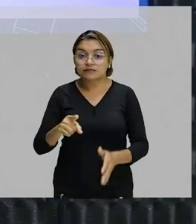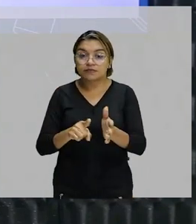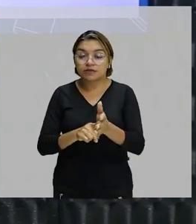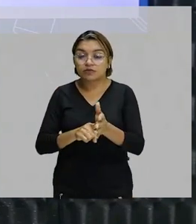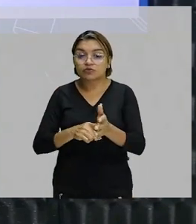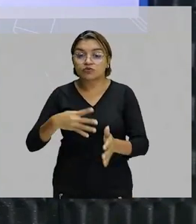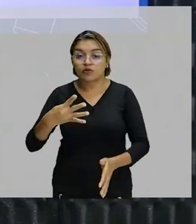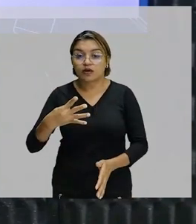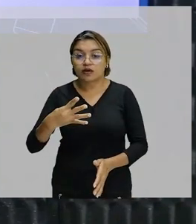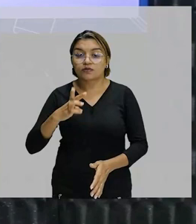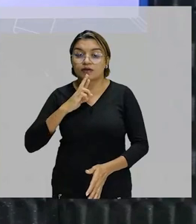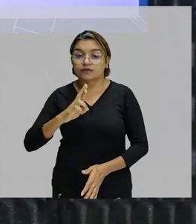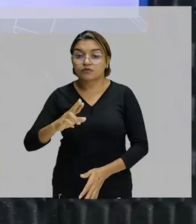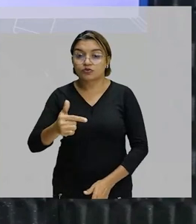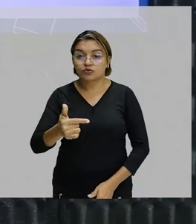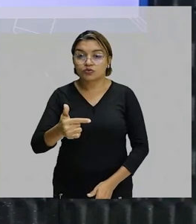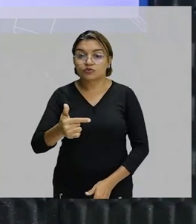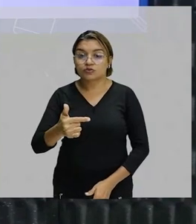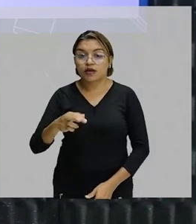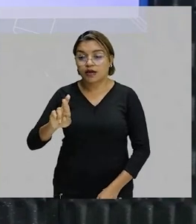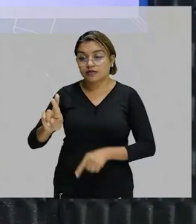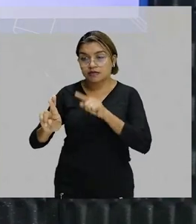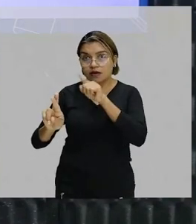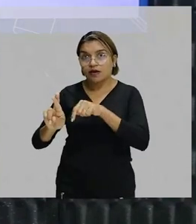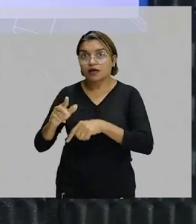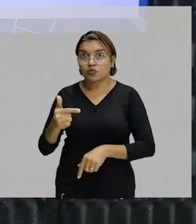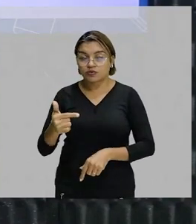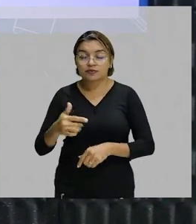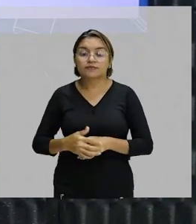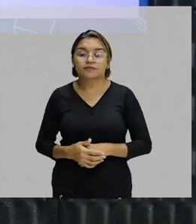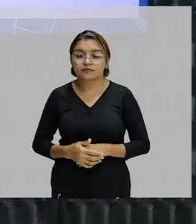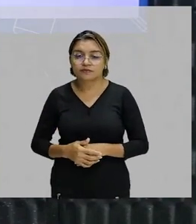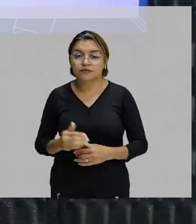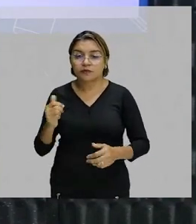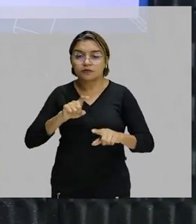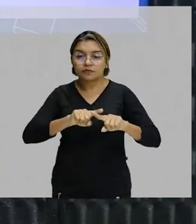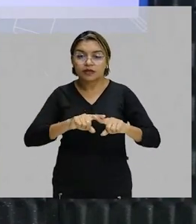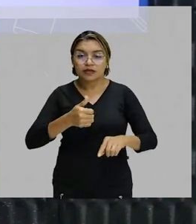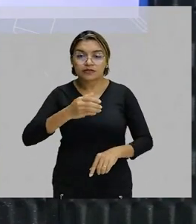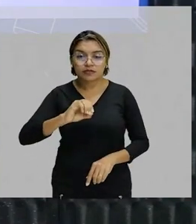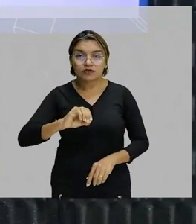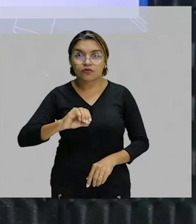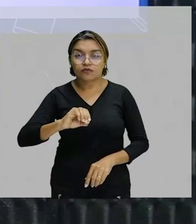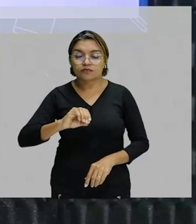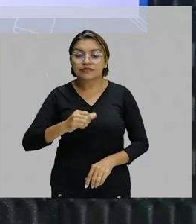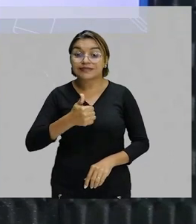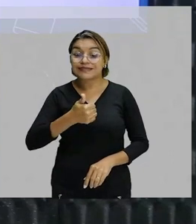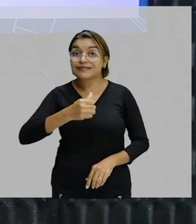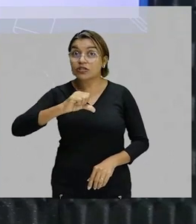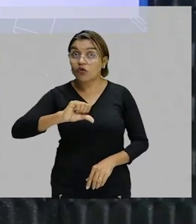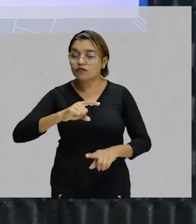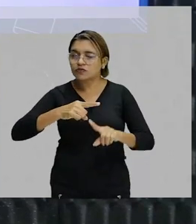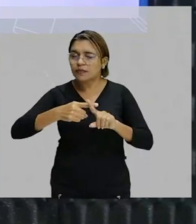4 tu tens como resposta o dois pronto razão identificada vou multiplicar pelo 19 e isso somar com 4 ou